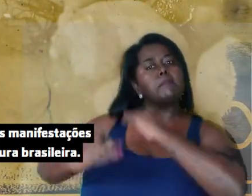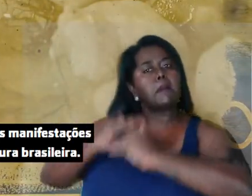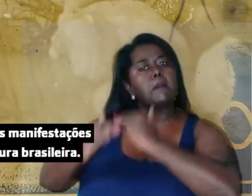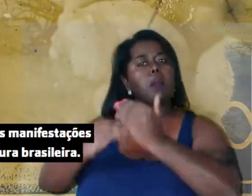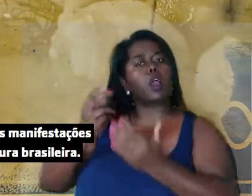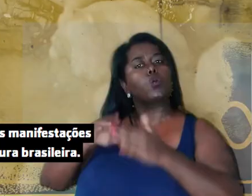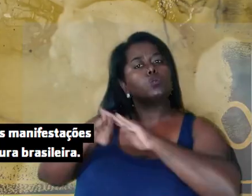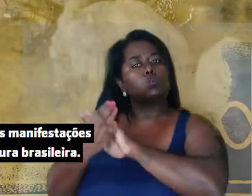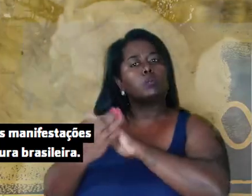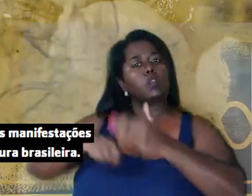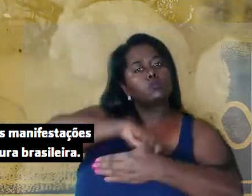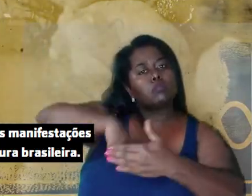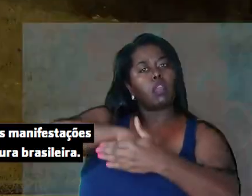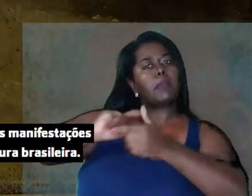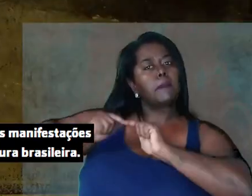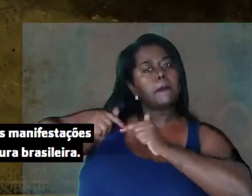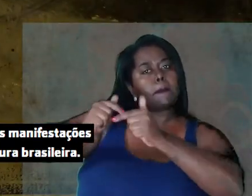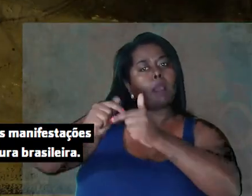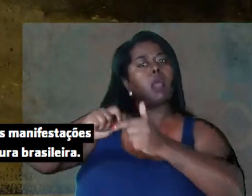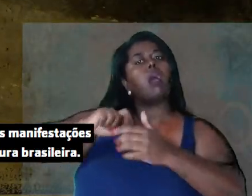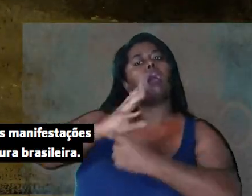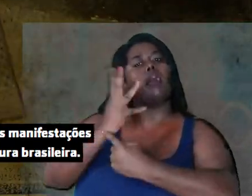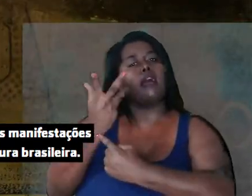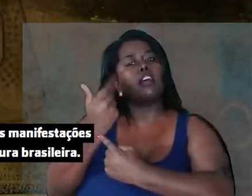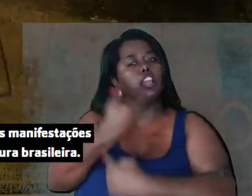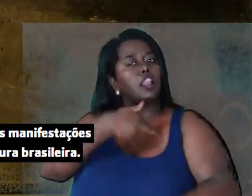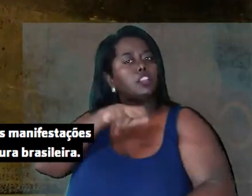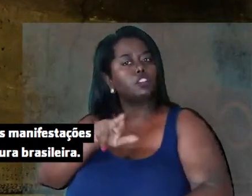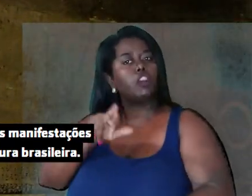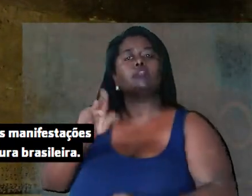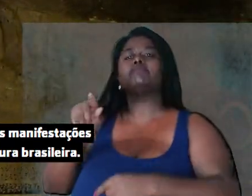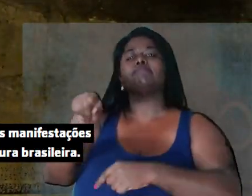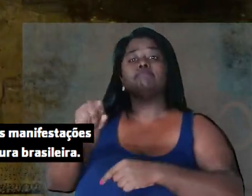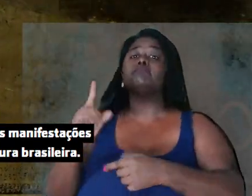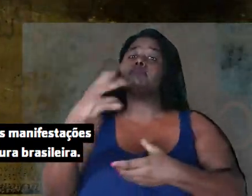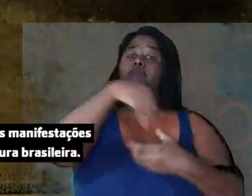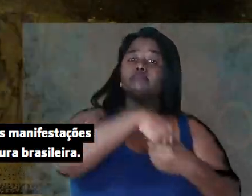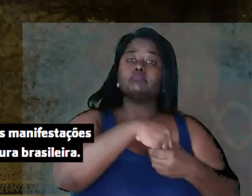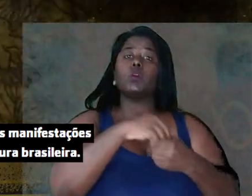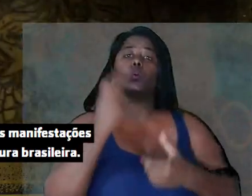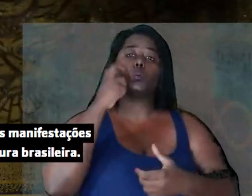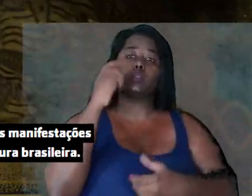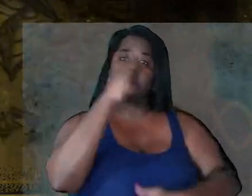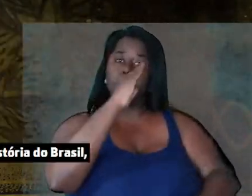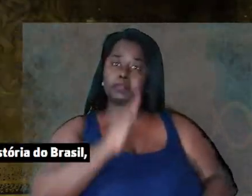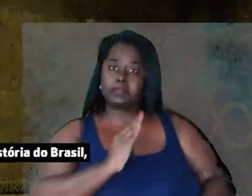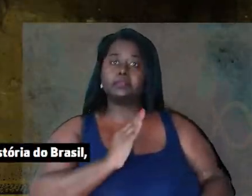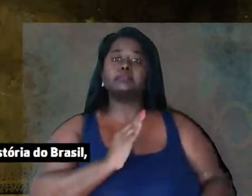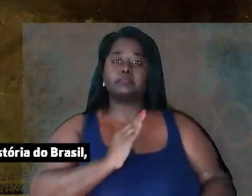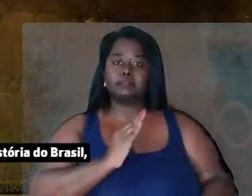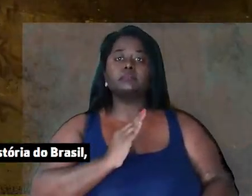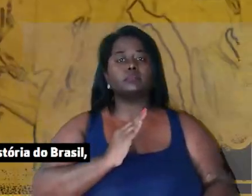a culinária, tradições e as diversas manifestações artísticas e religiosas que foram incorporadas na cultura brasileira.